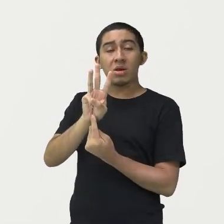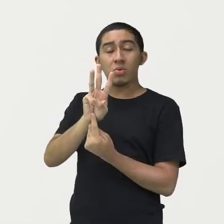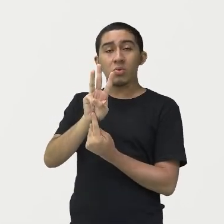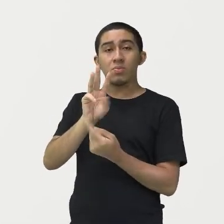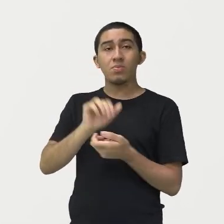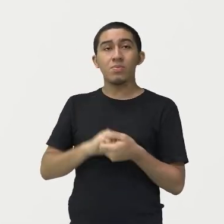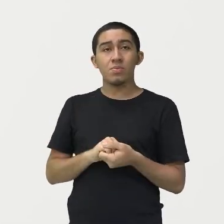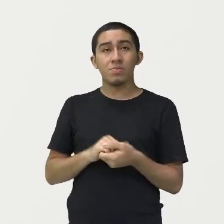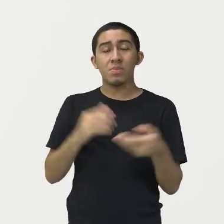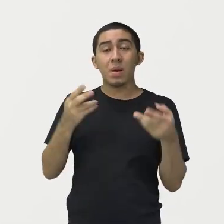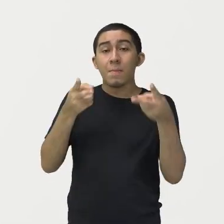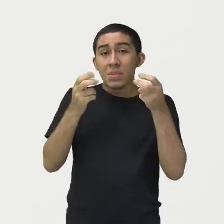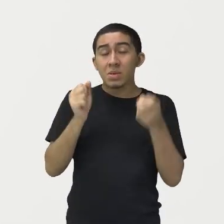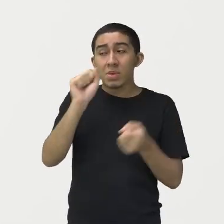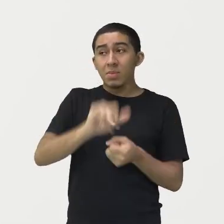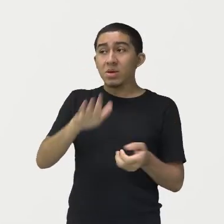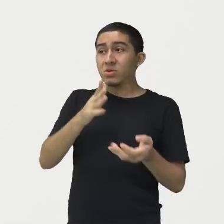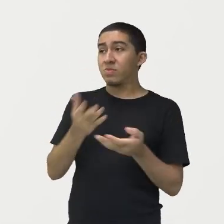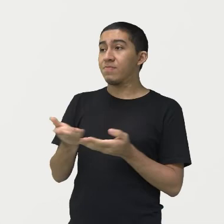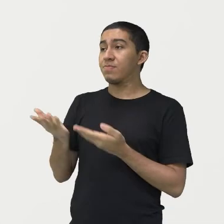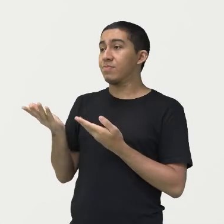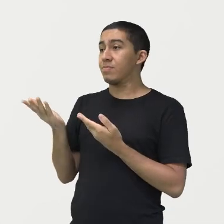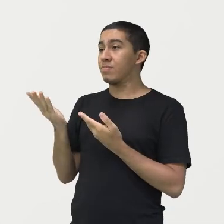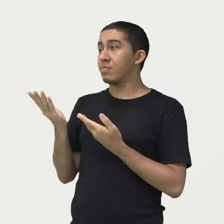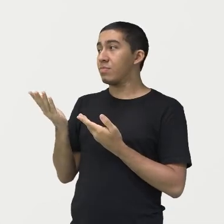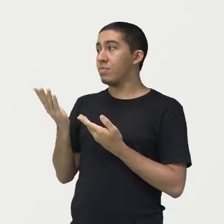gente está trazendo para vocês.